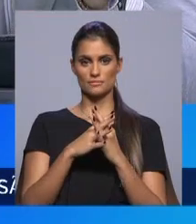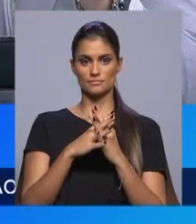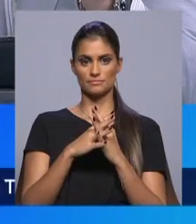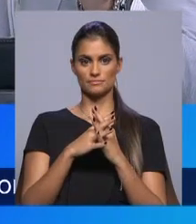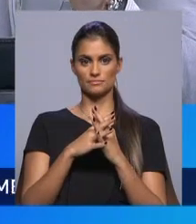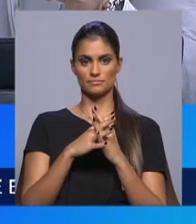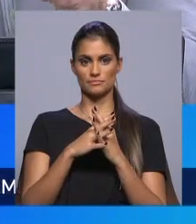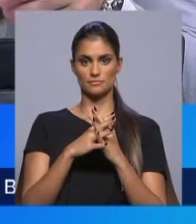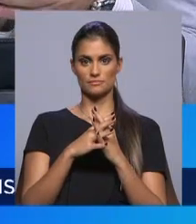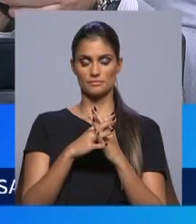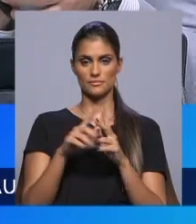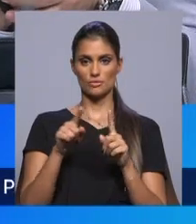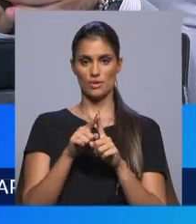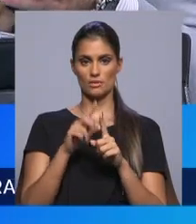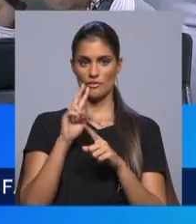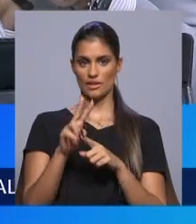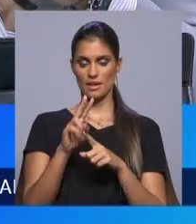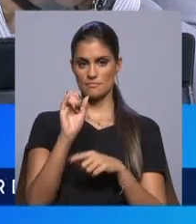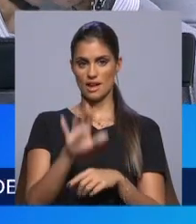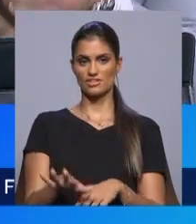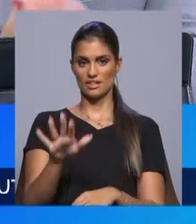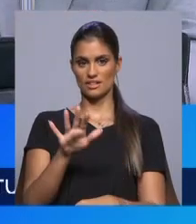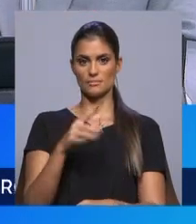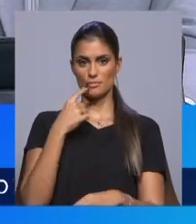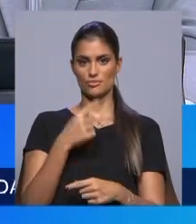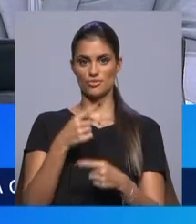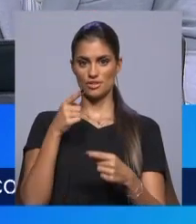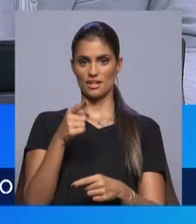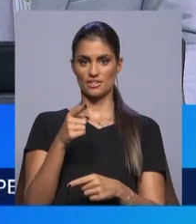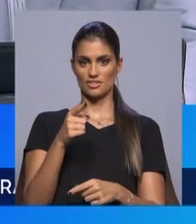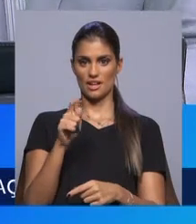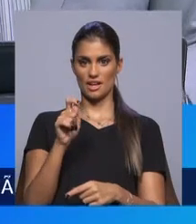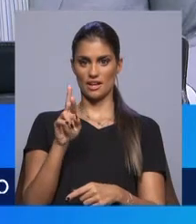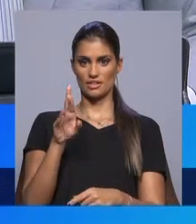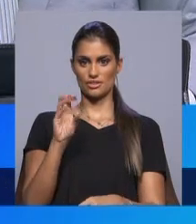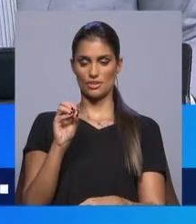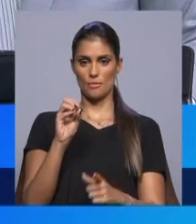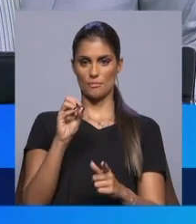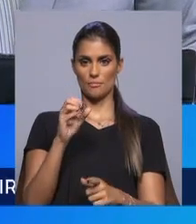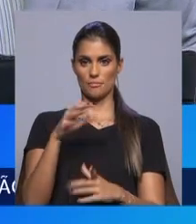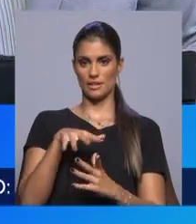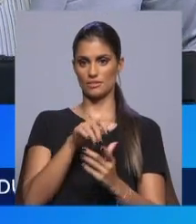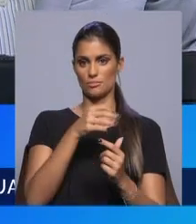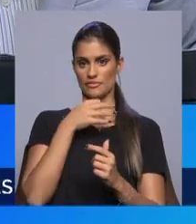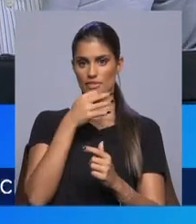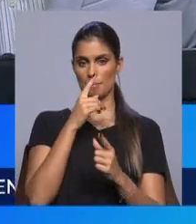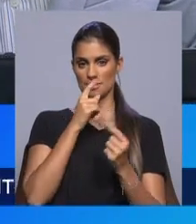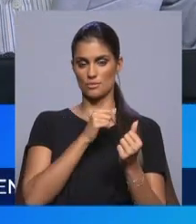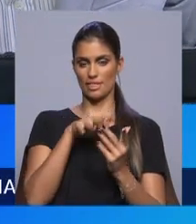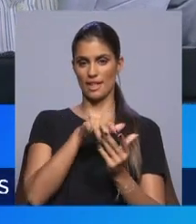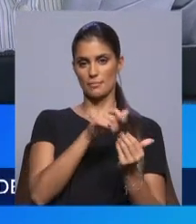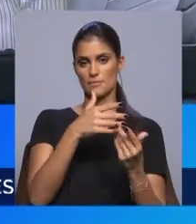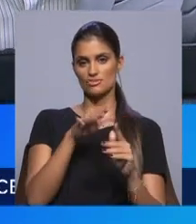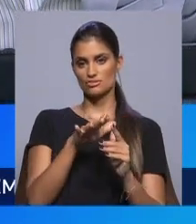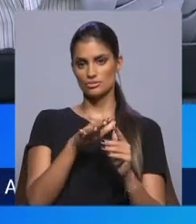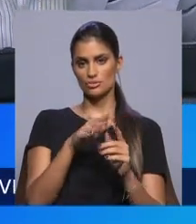estrela pequenina. Olha, cá está a ilustração que permite mostrar este exoplaneta. E, portanto, estamos a falar aqui não do planeta parecido com a Terra, mas sim um planeta